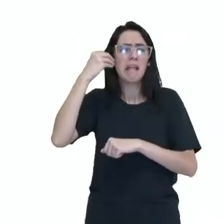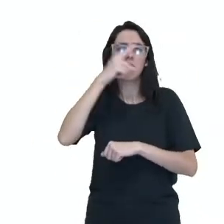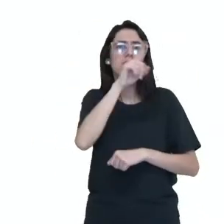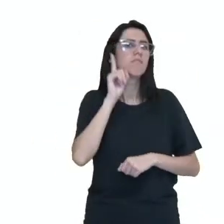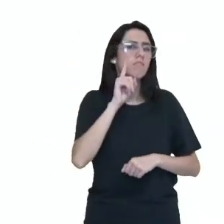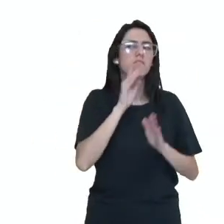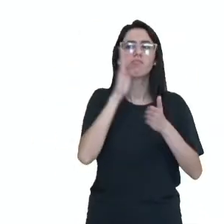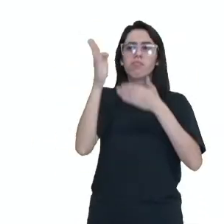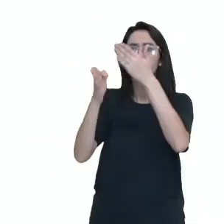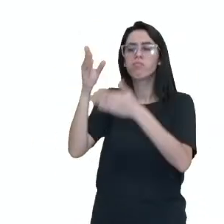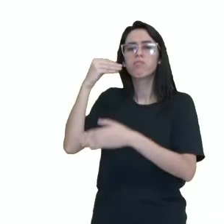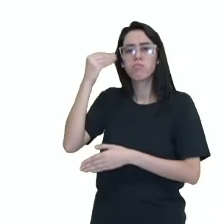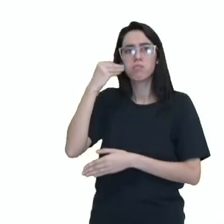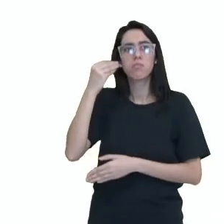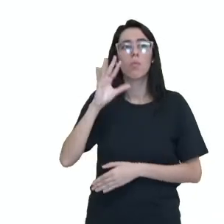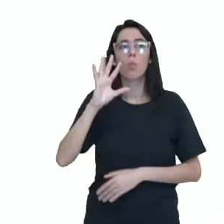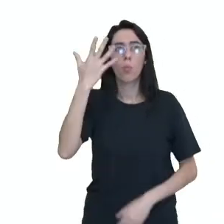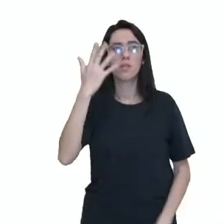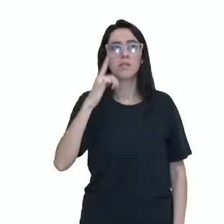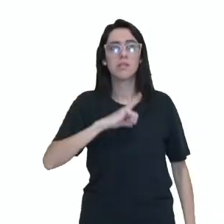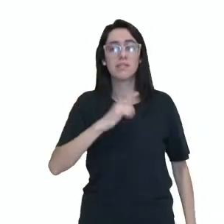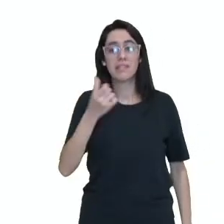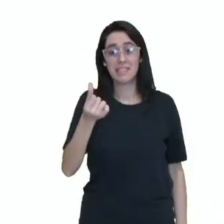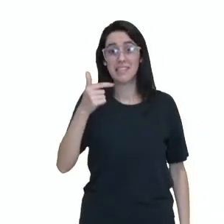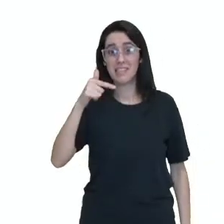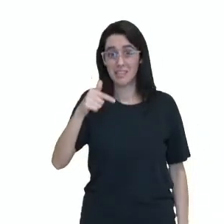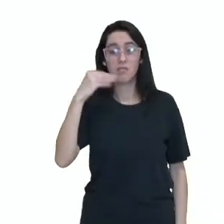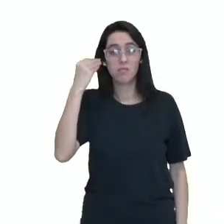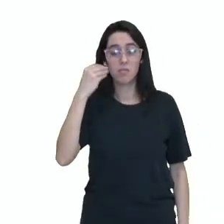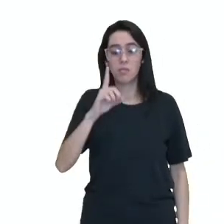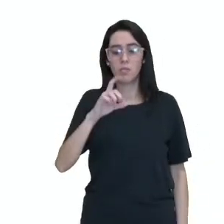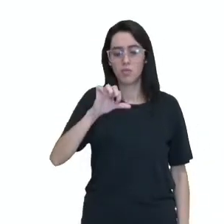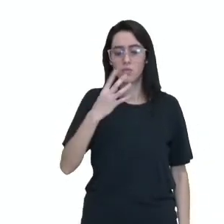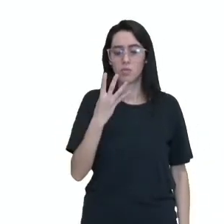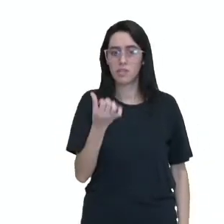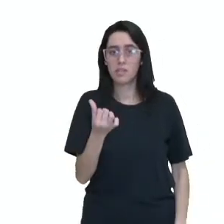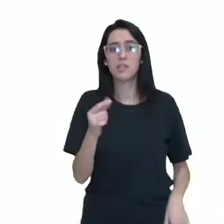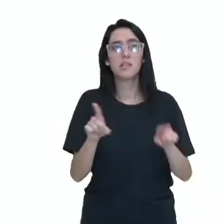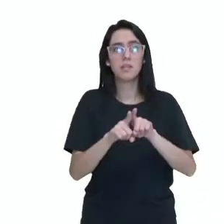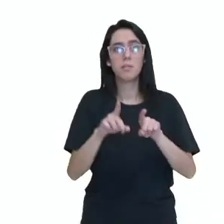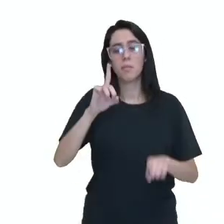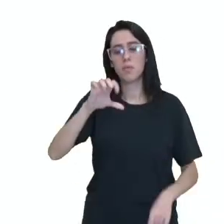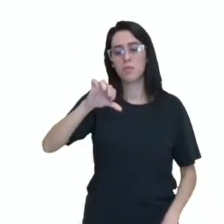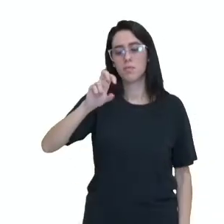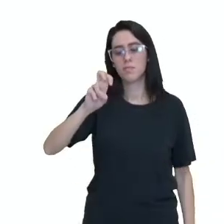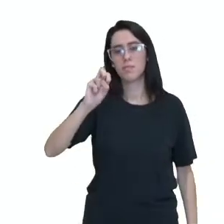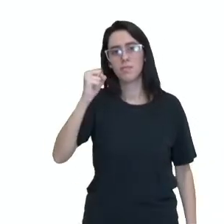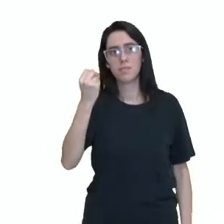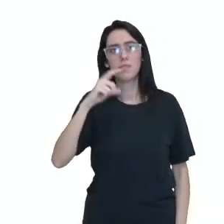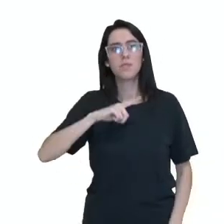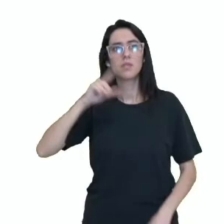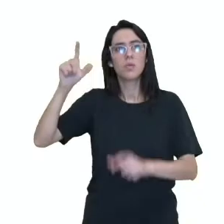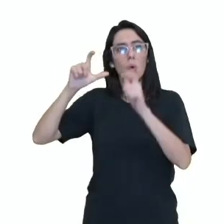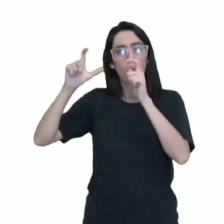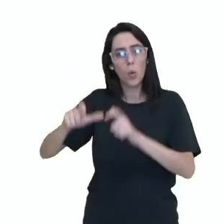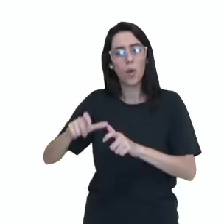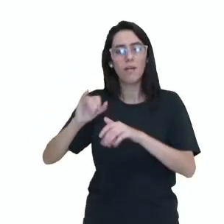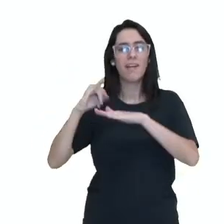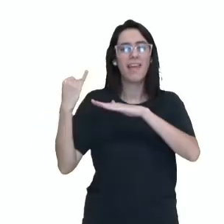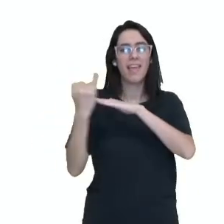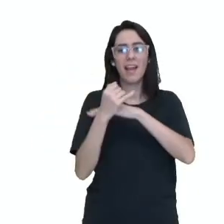quais 67 ocorreram entre 1946 e 1958, nos atóis de Bikini e